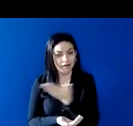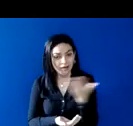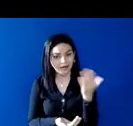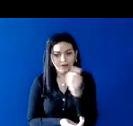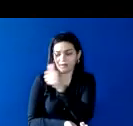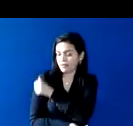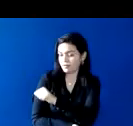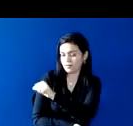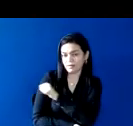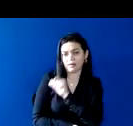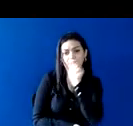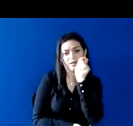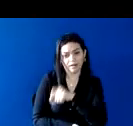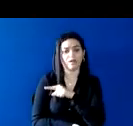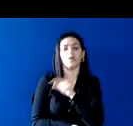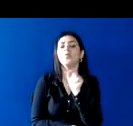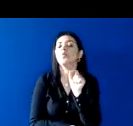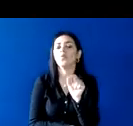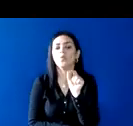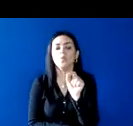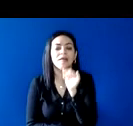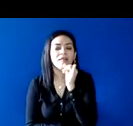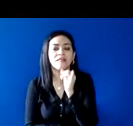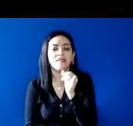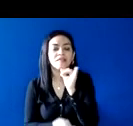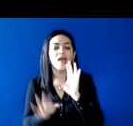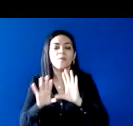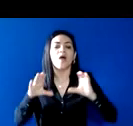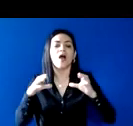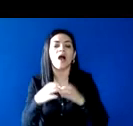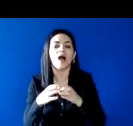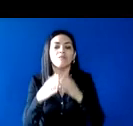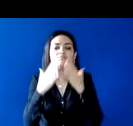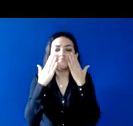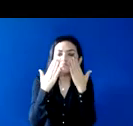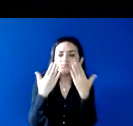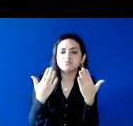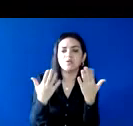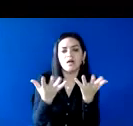são, como eu disse, a comissão de frente, elas são